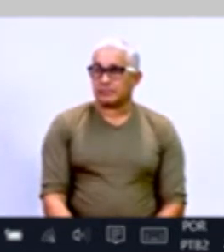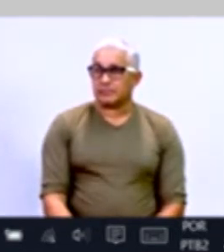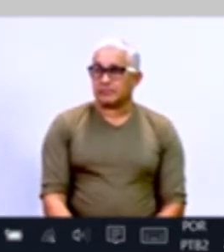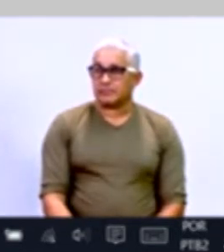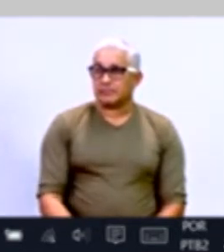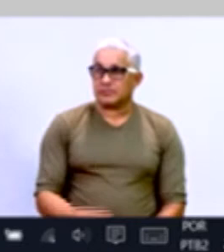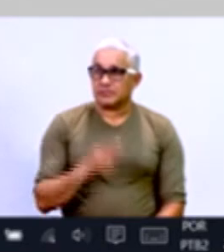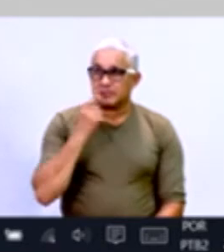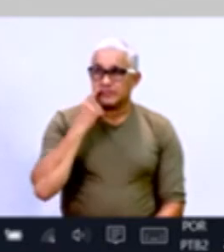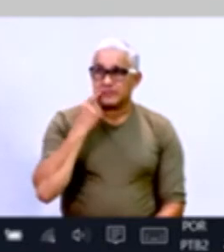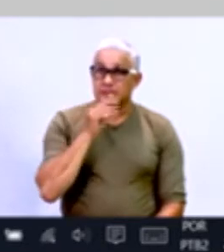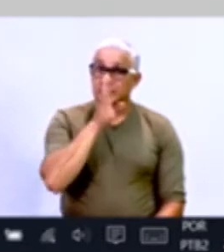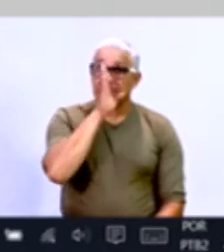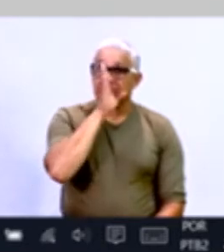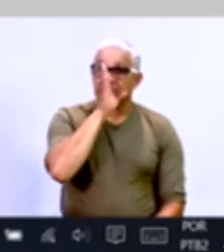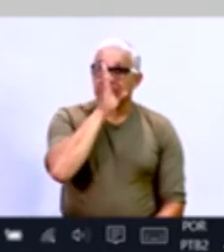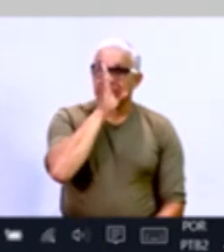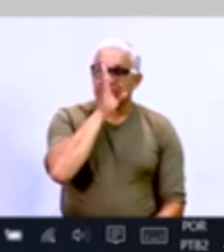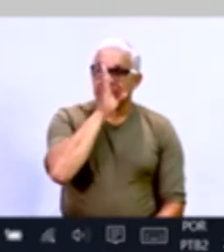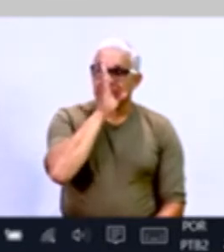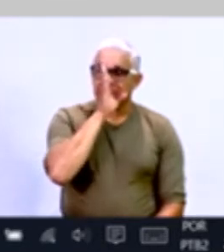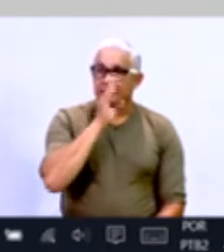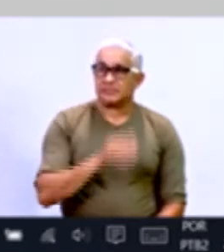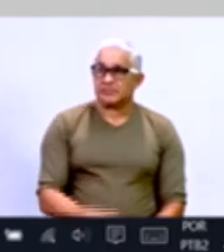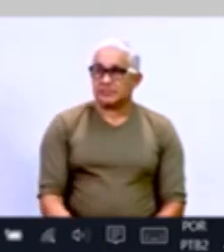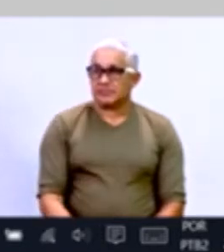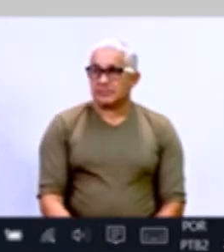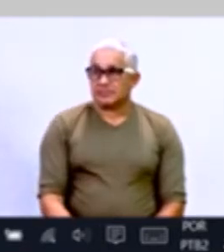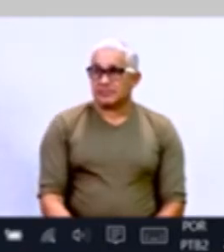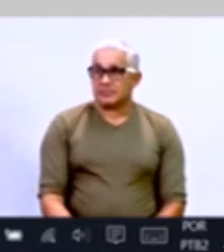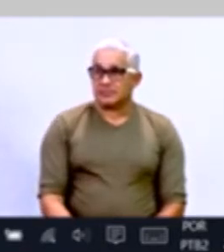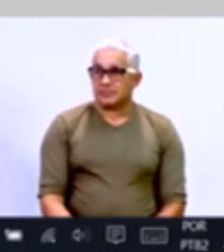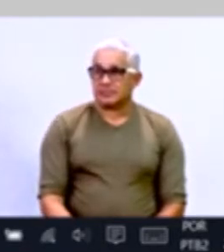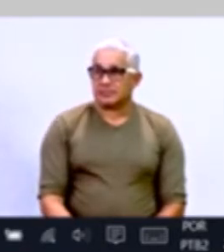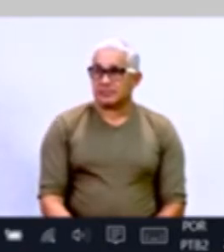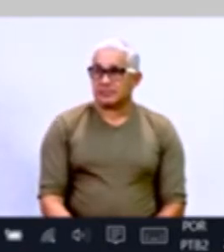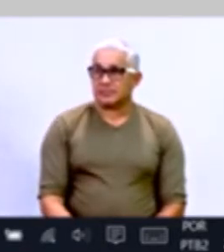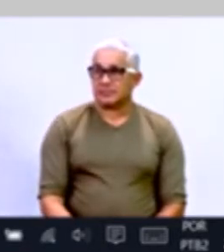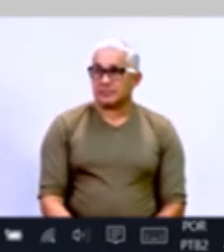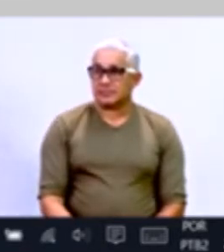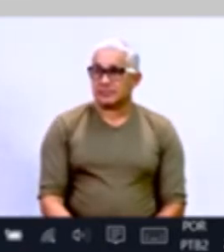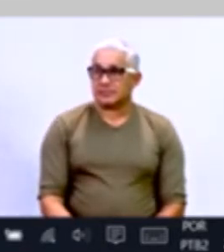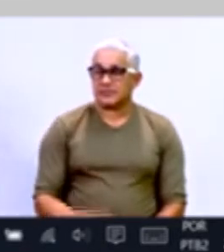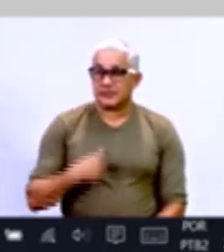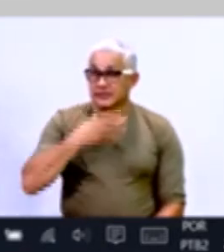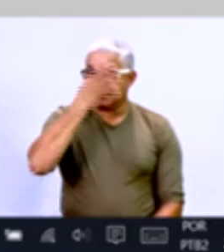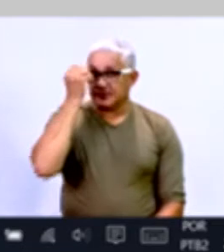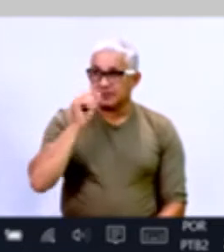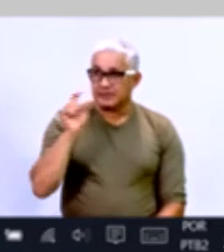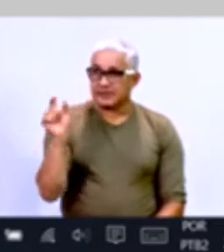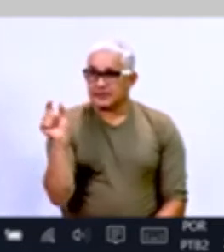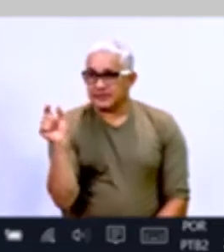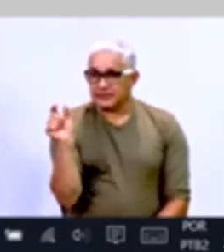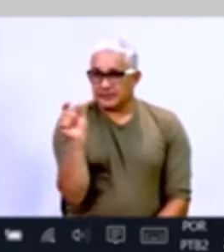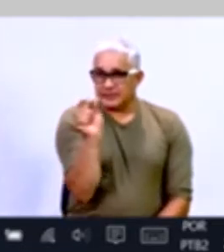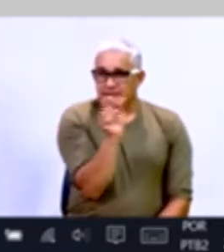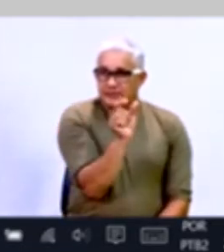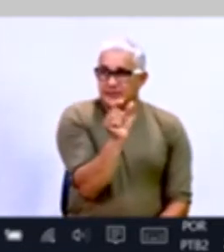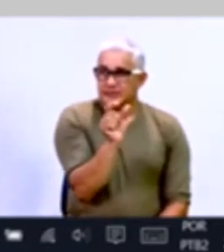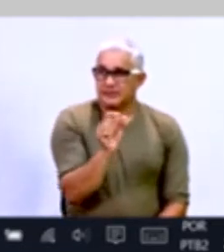Olha lá, a parte silenciada não acompanhou de baixo, né? Que eu esqueci